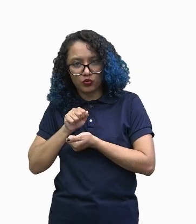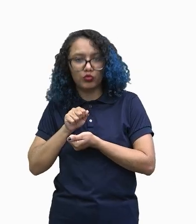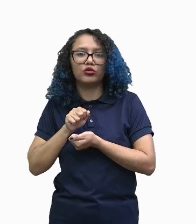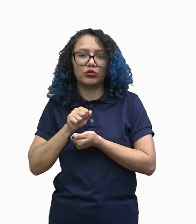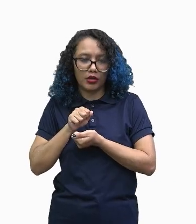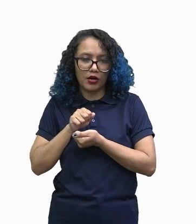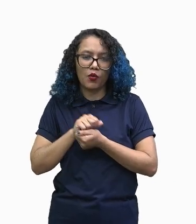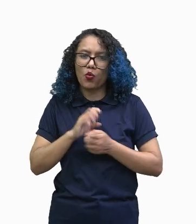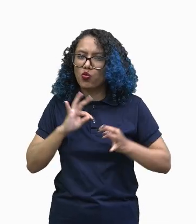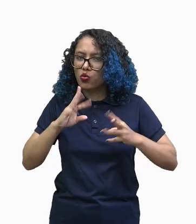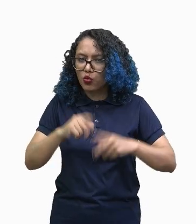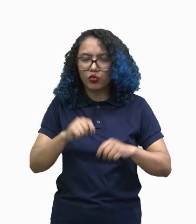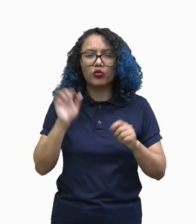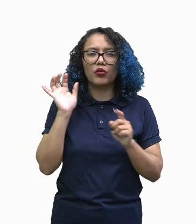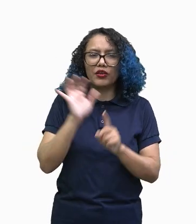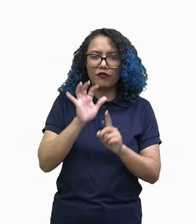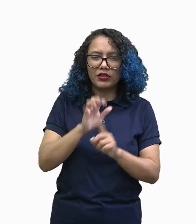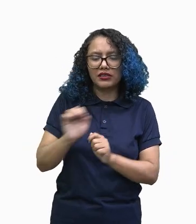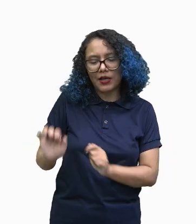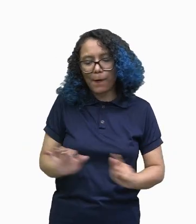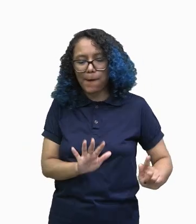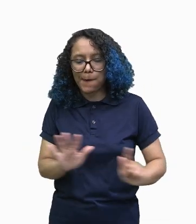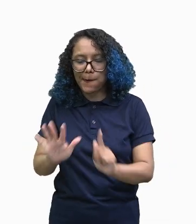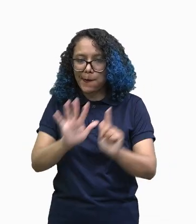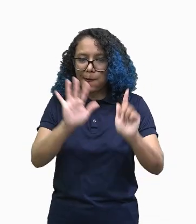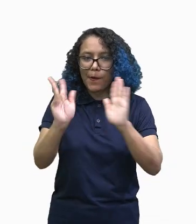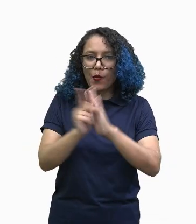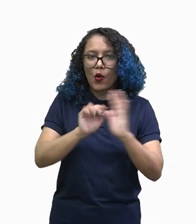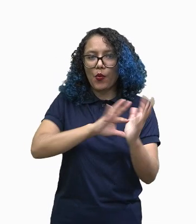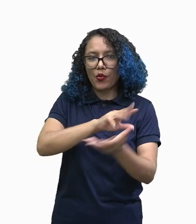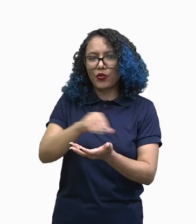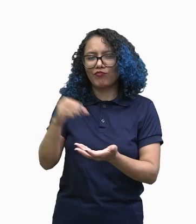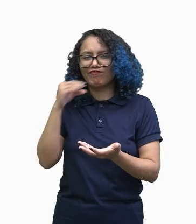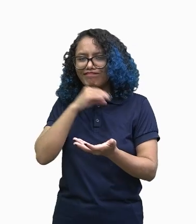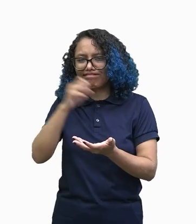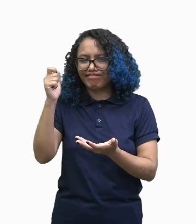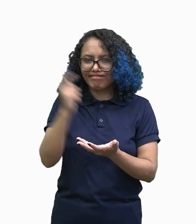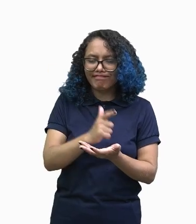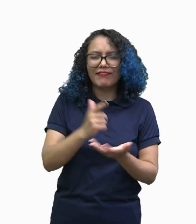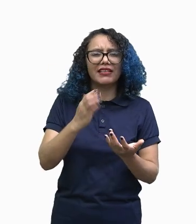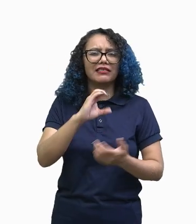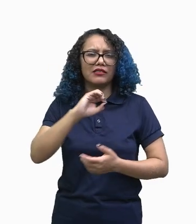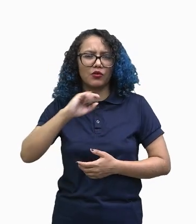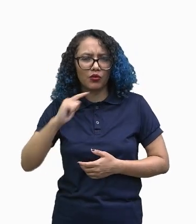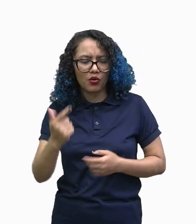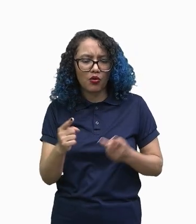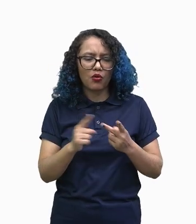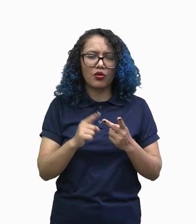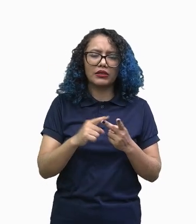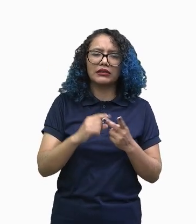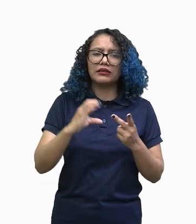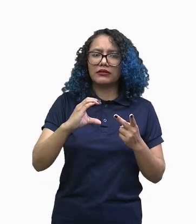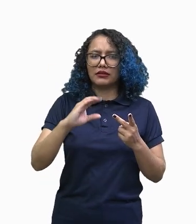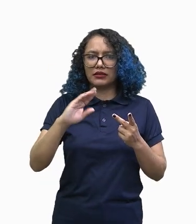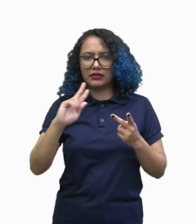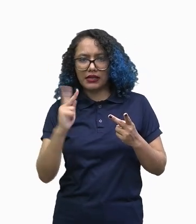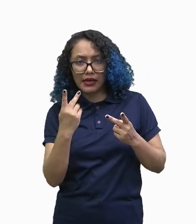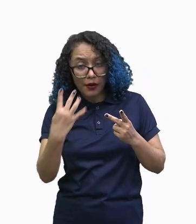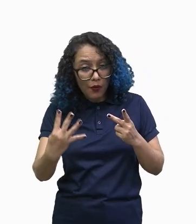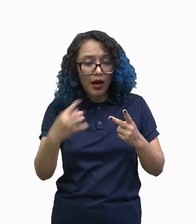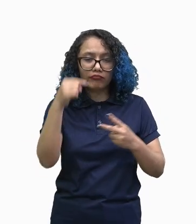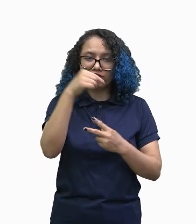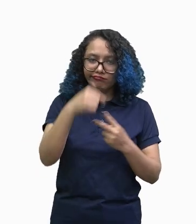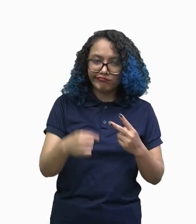ajudam no aumento da emissão de gases de efeito estufa, né? CO2, né? O gás carbônico e também o metano, que